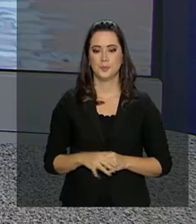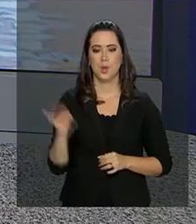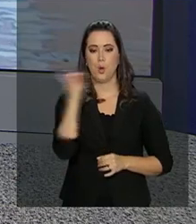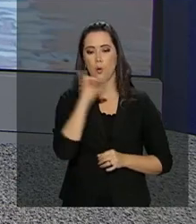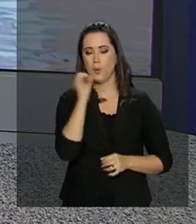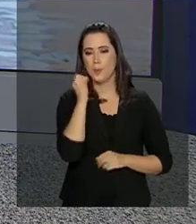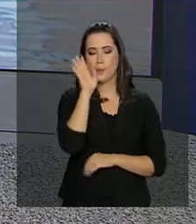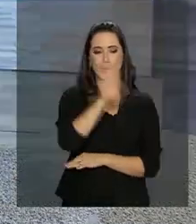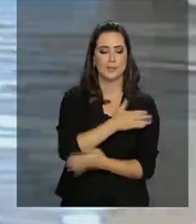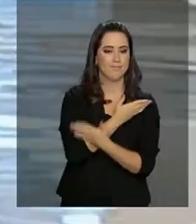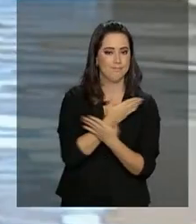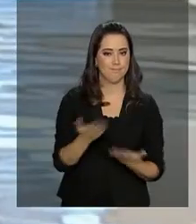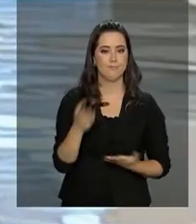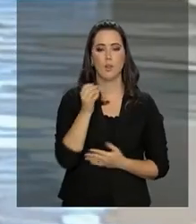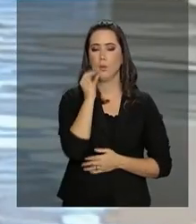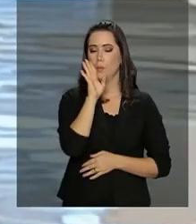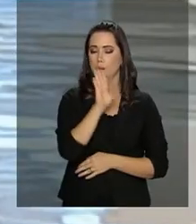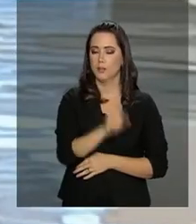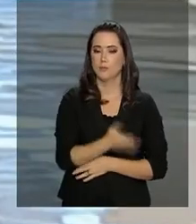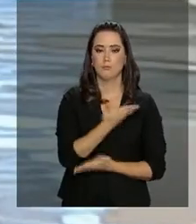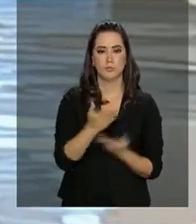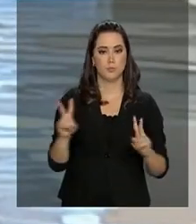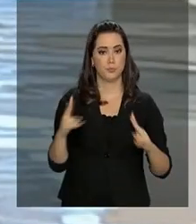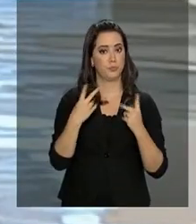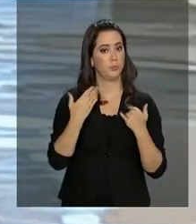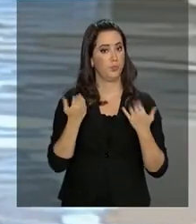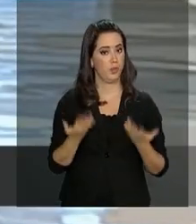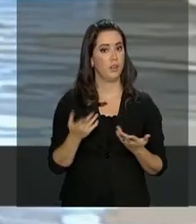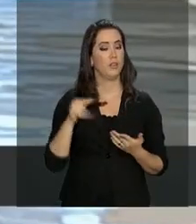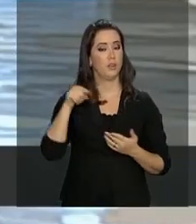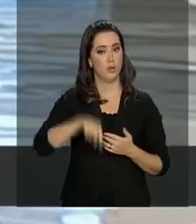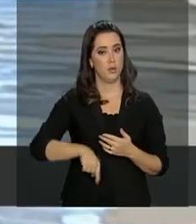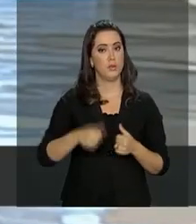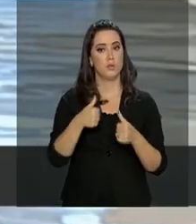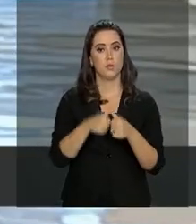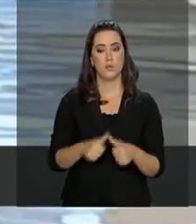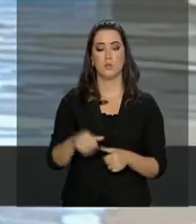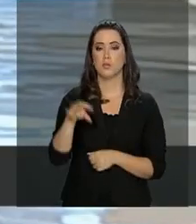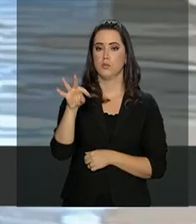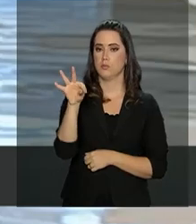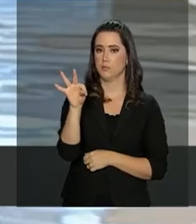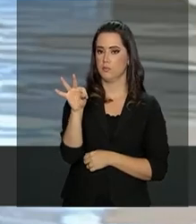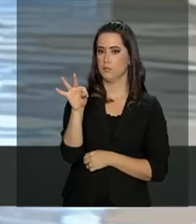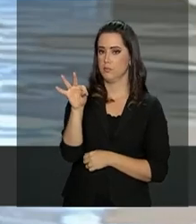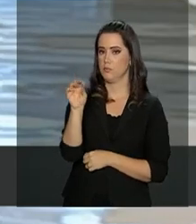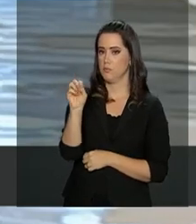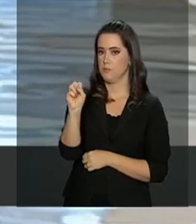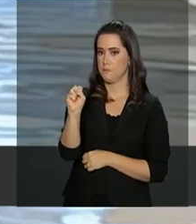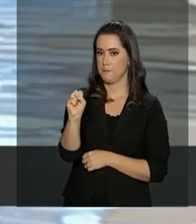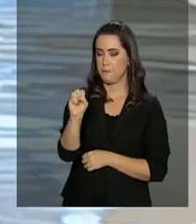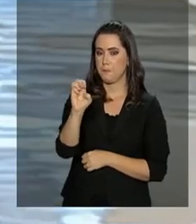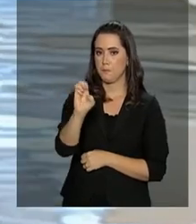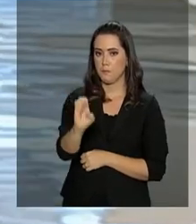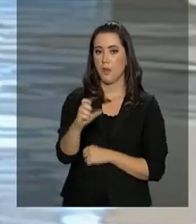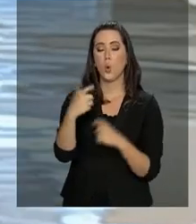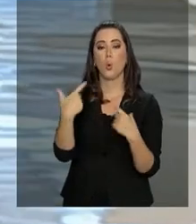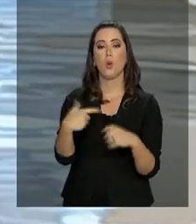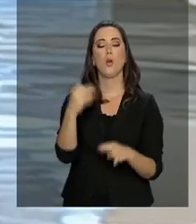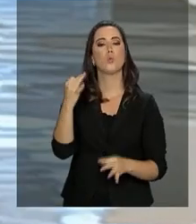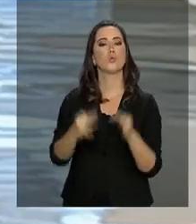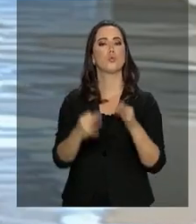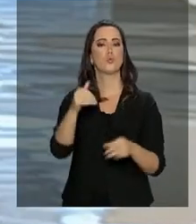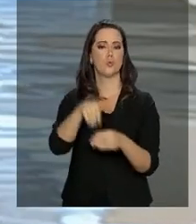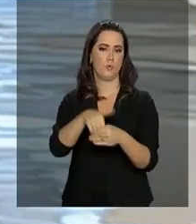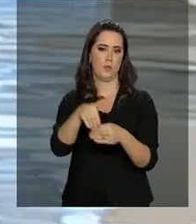Oi, Alessandra. Boa tarde para você, boa tarde a todos. Pois é, eu estou aqui no TSE, o Tribunal Superior Eleitoral, onde daqui a pouco, nessa